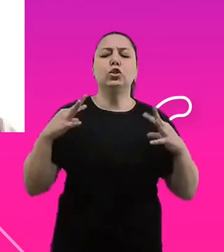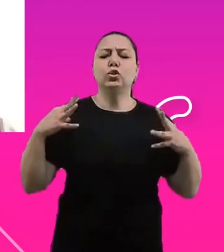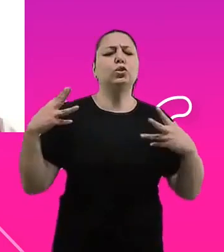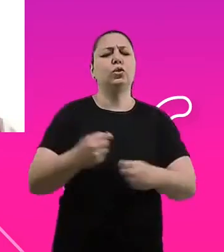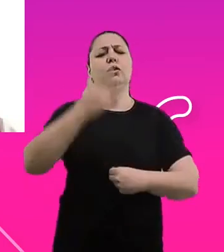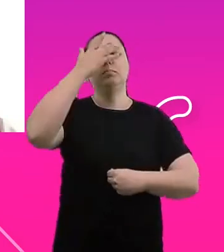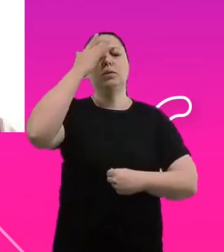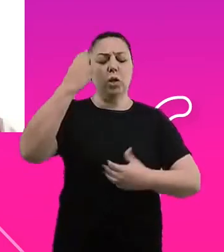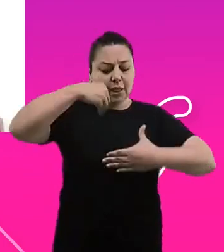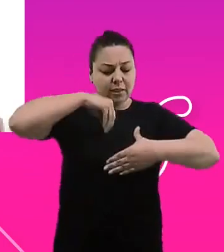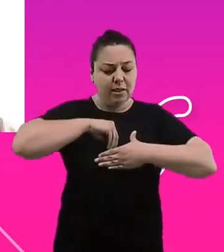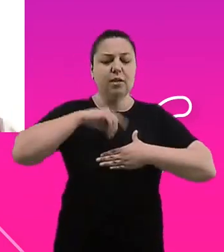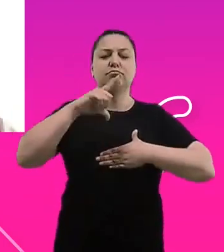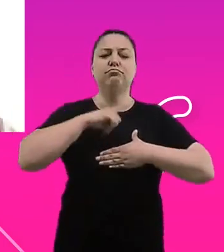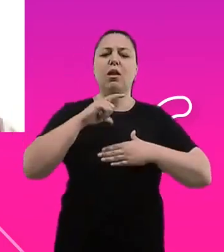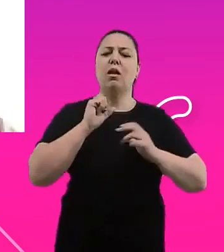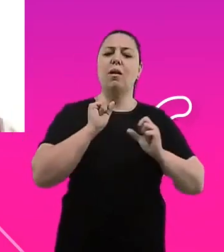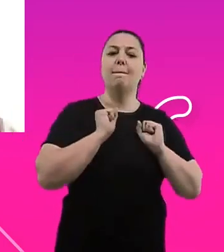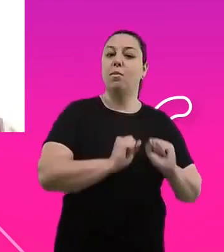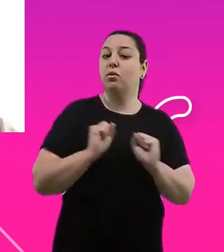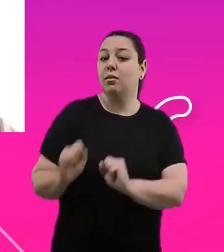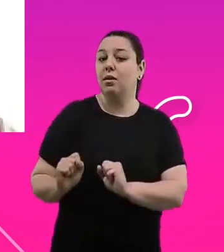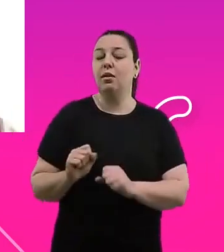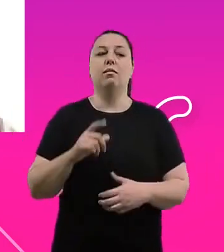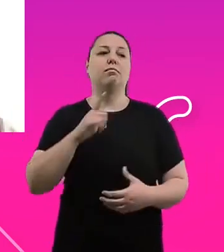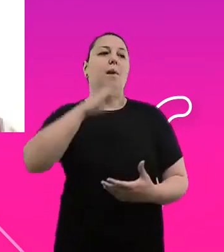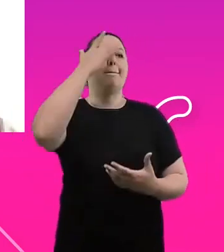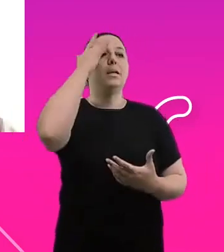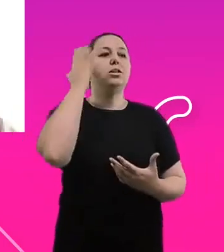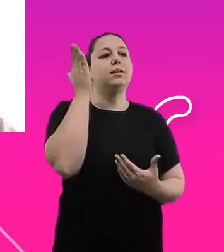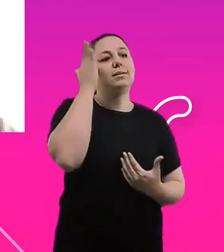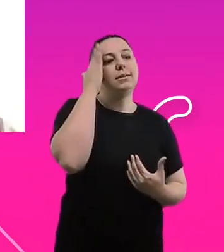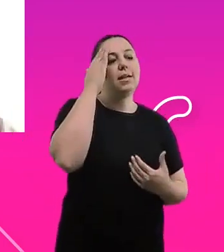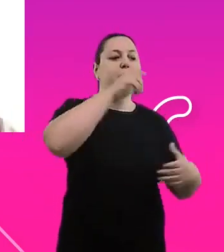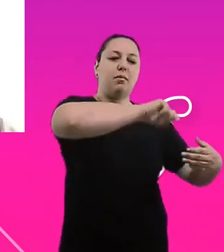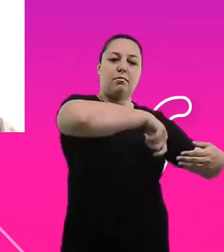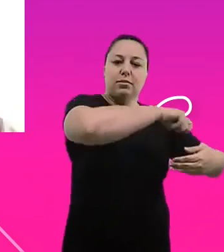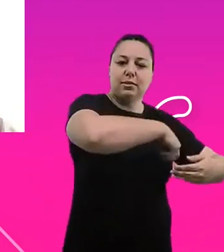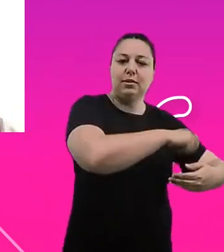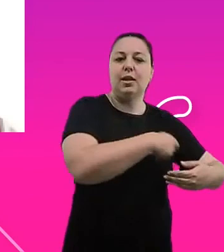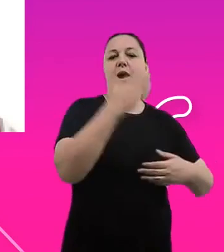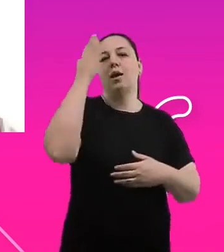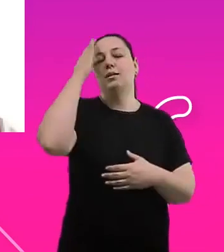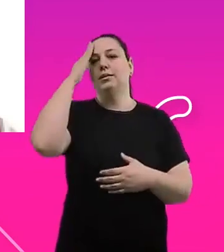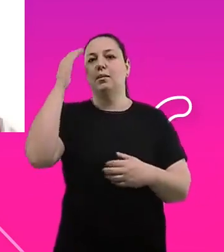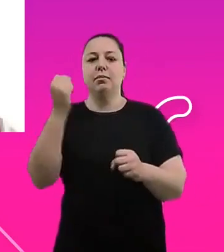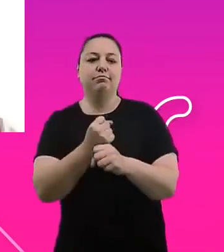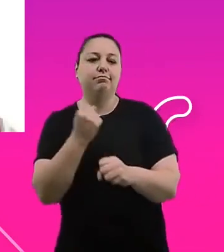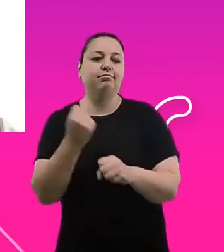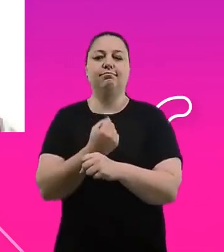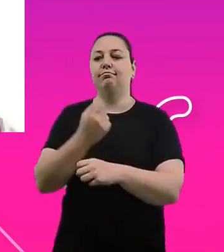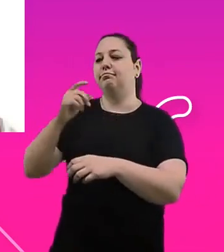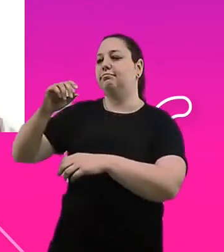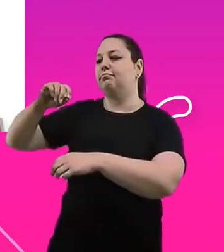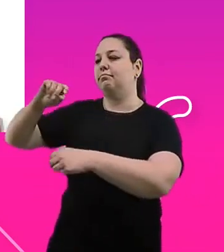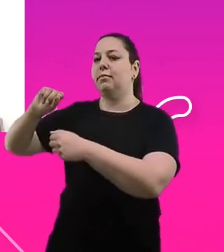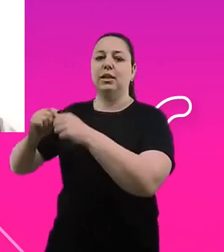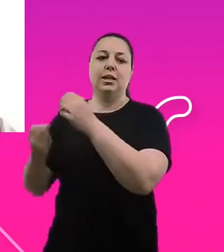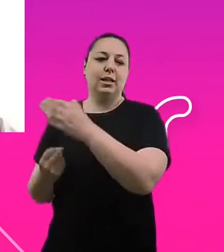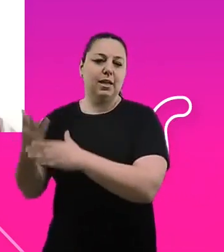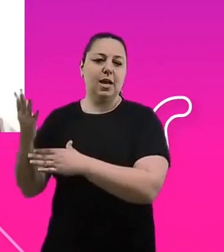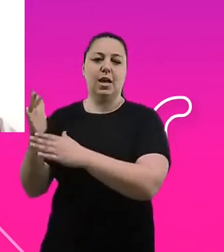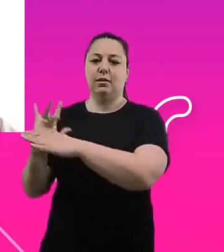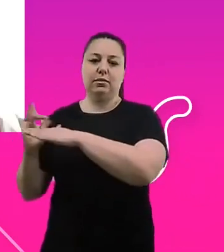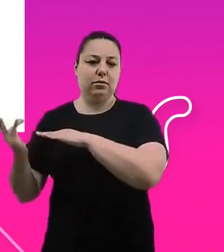todo mundo tem um superpoder, tem gente que faz bolo, tem gente que dá o ombro, tem gente que constrói redes sociais, tem gente que faz conteúdo, não importa o